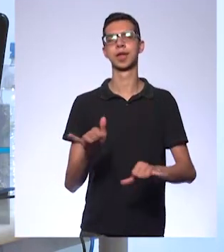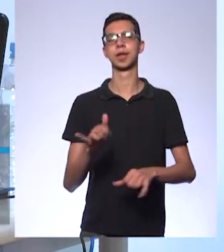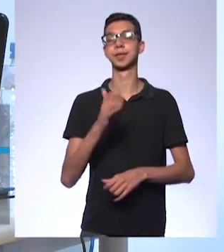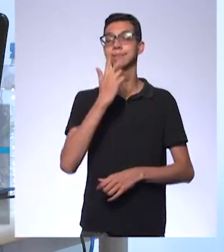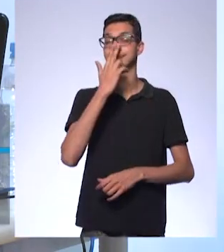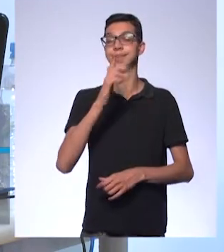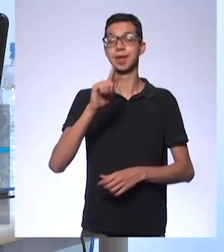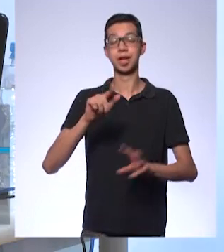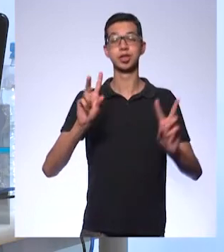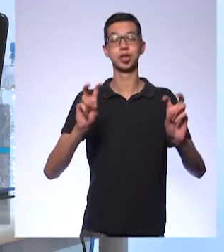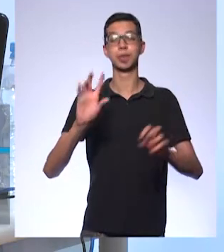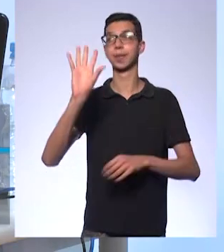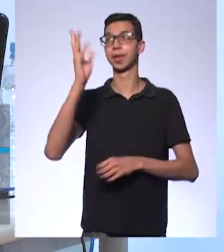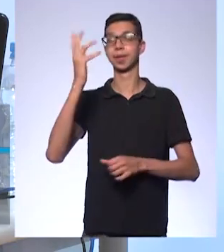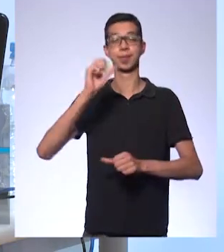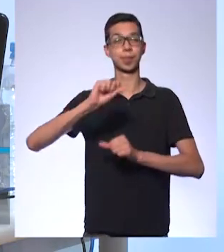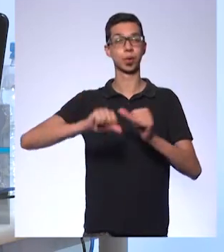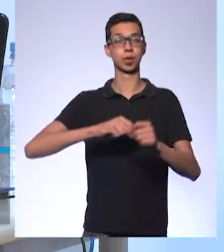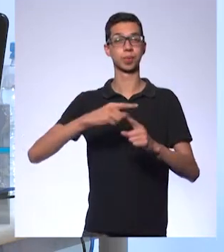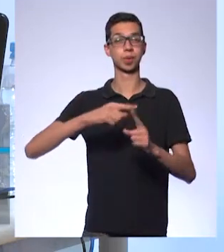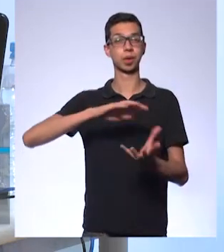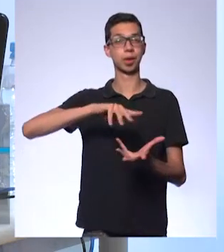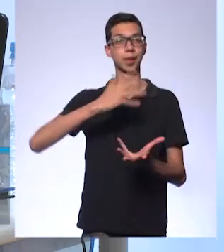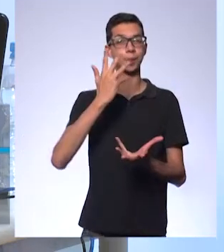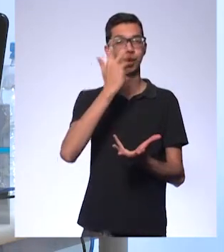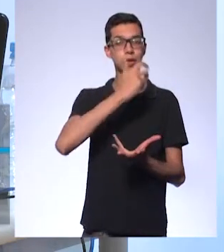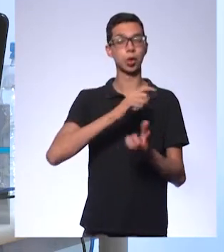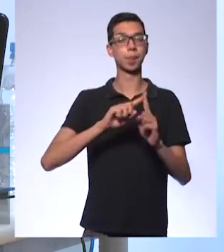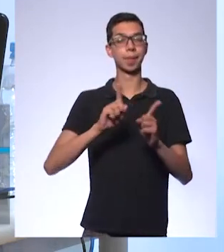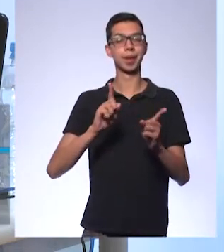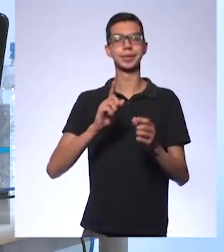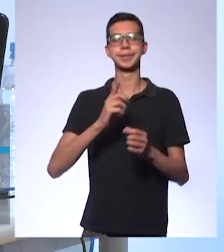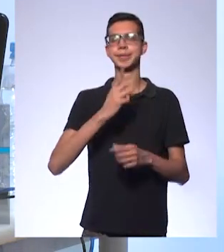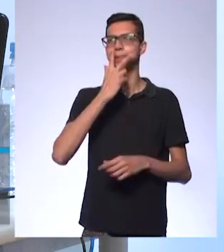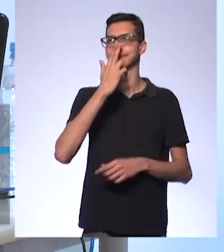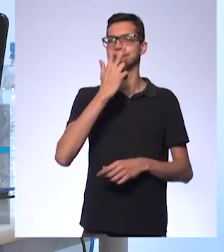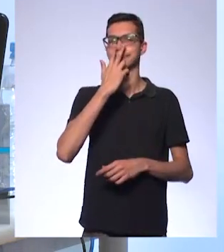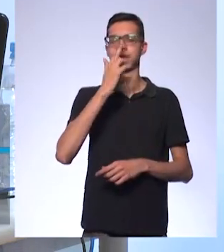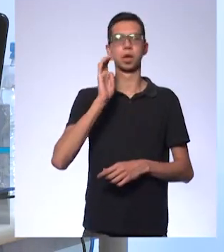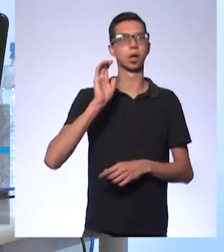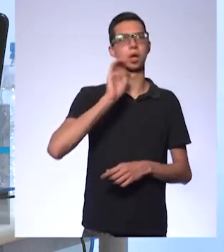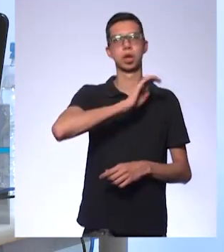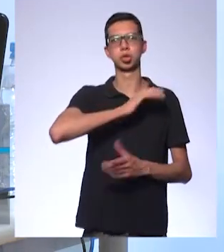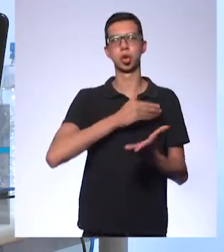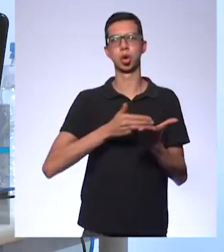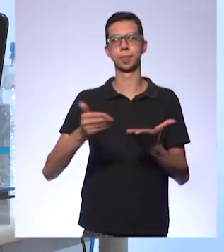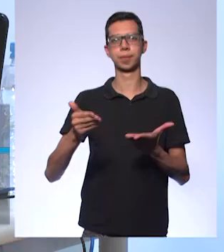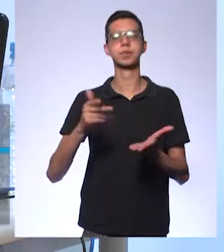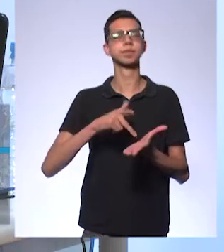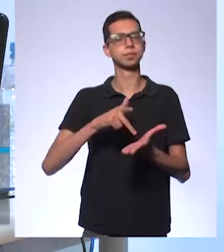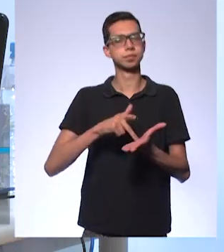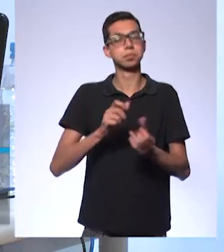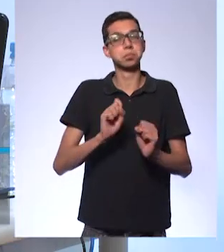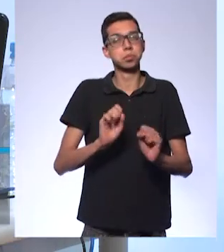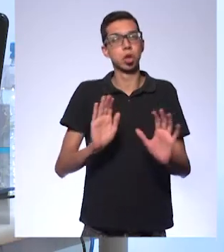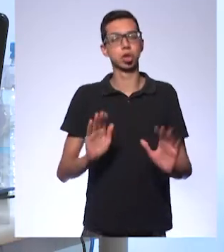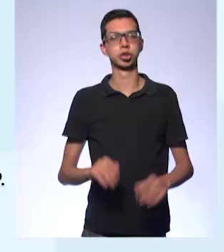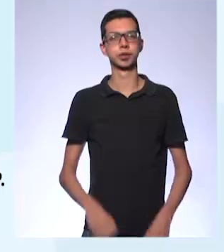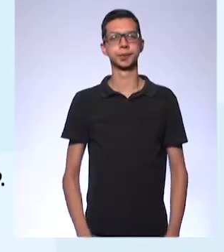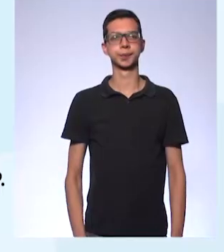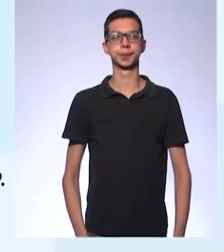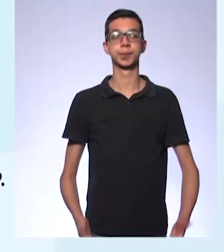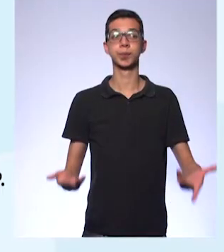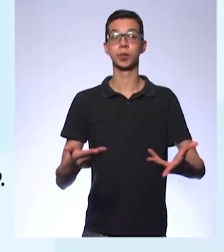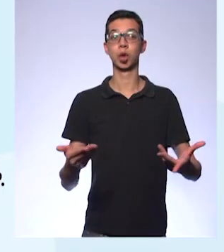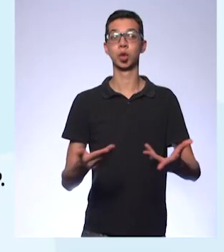mudança climática. O planeta lá bonitinho, aí pá, ficando quente do nada. Pode ser. E aí, 2, olha aí na tela. Se essa